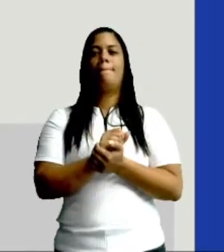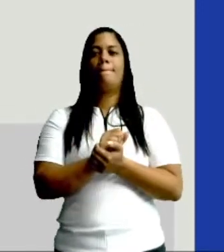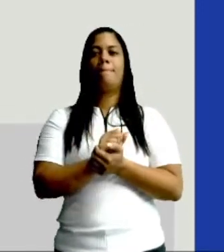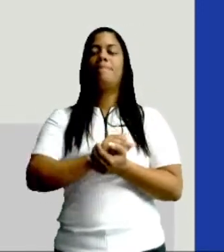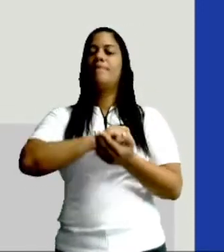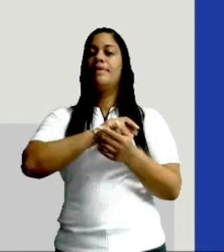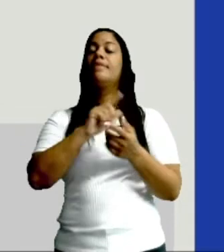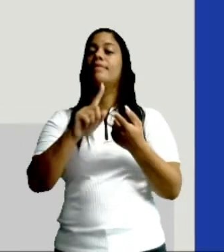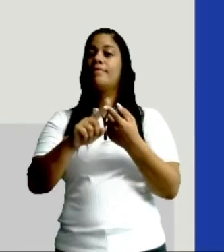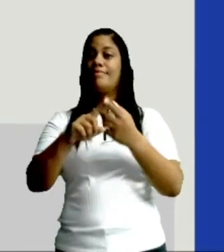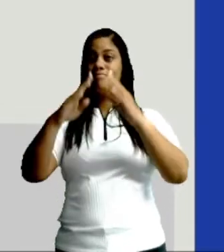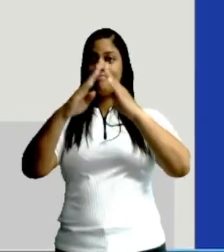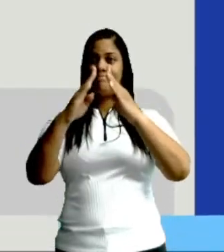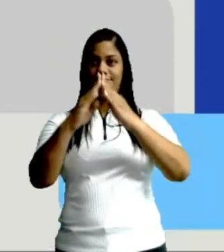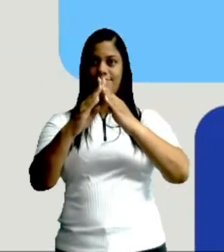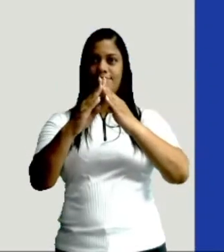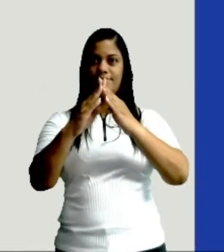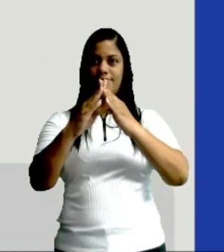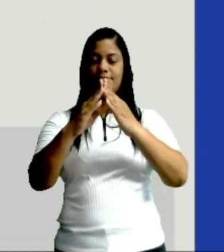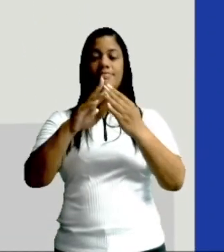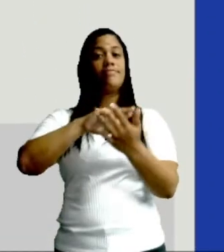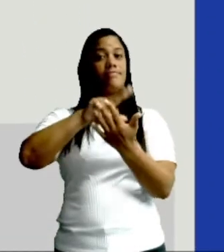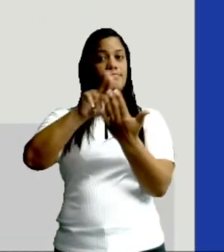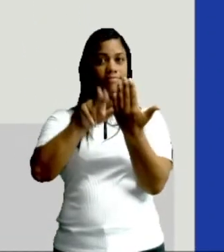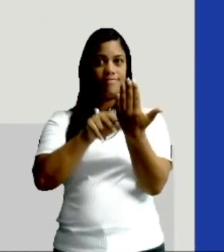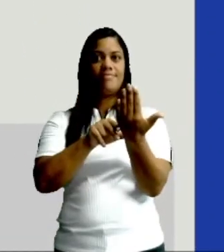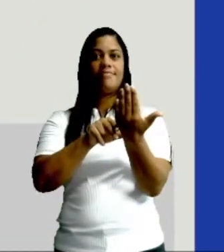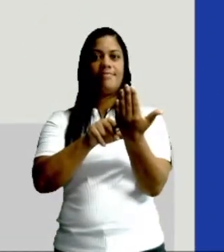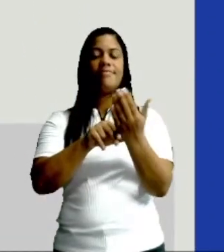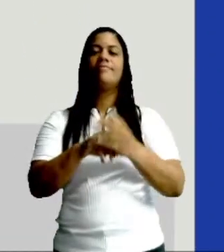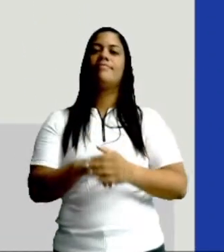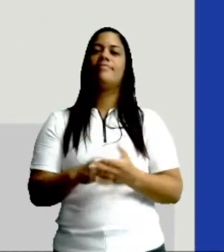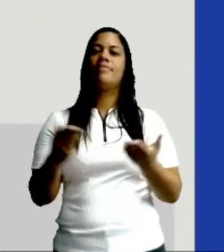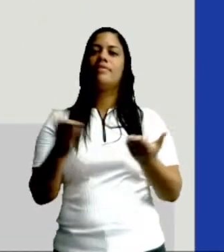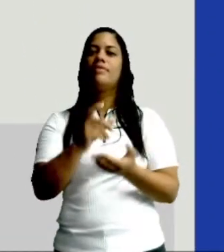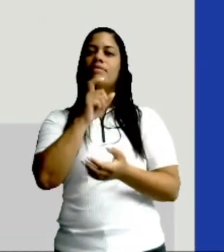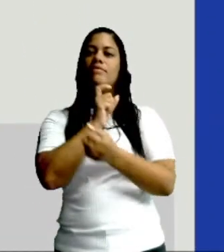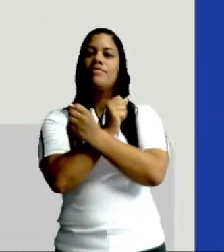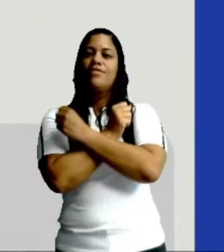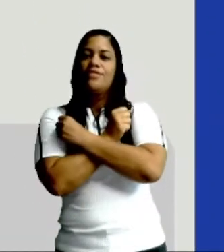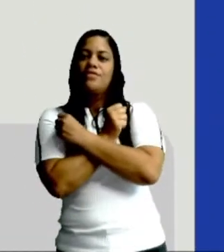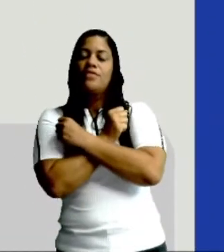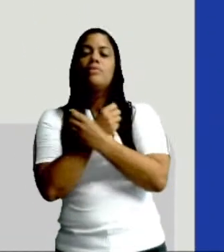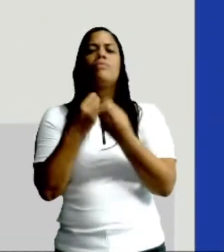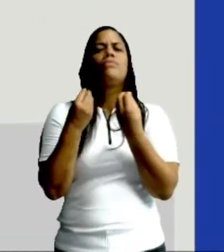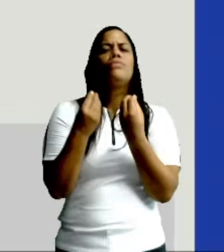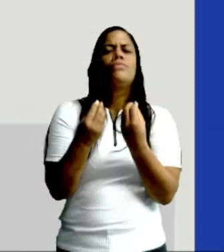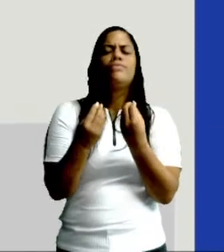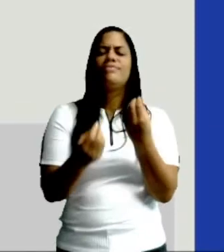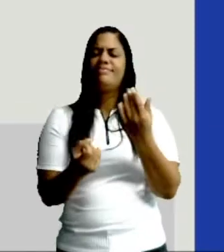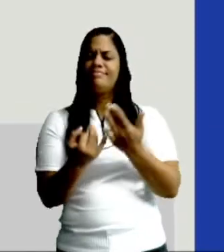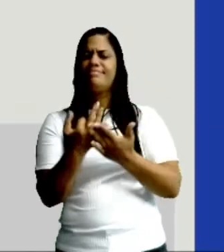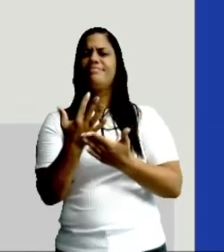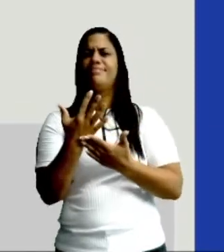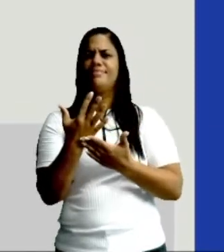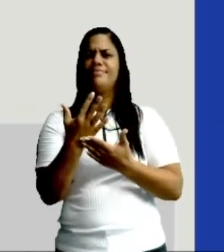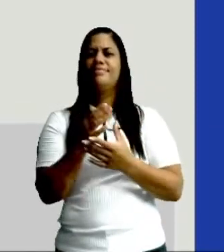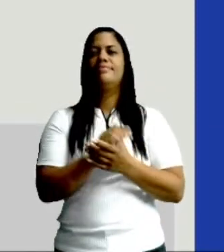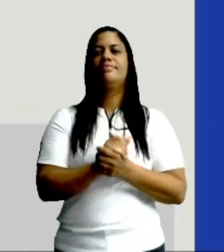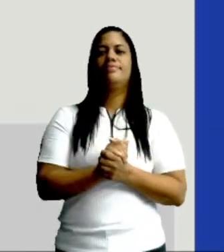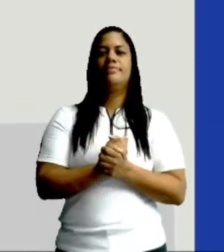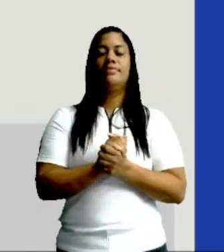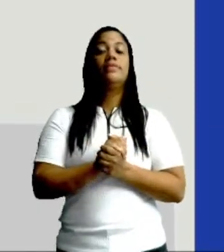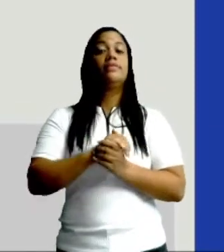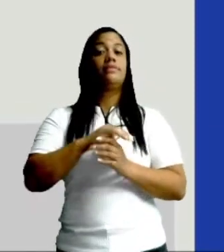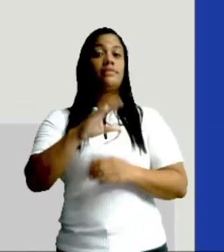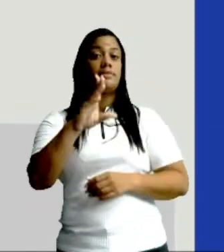de moradia. Vamos ver agora no clima frio, como é que acontece. Bom, neste